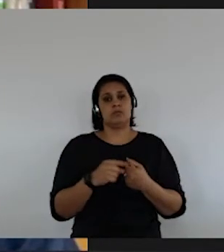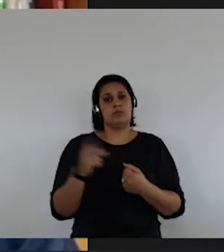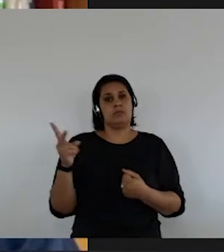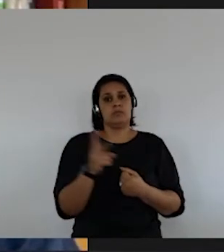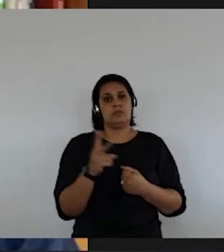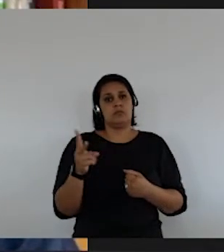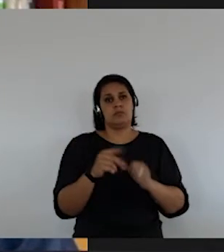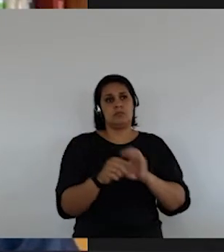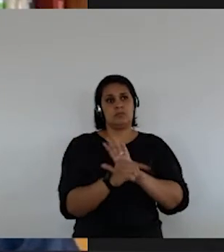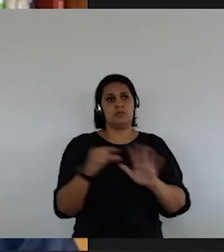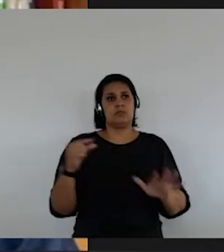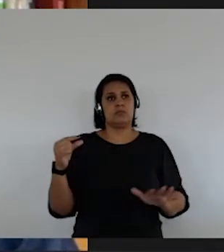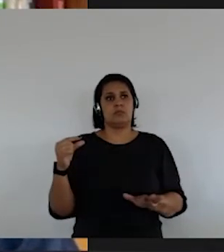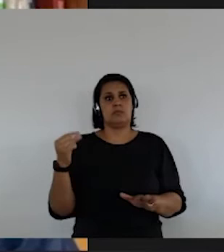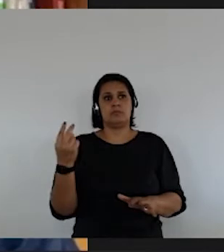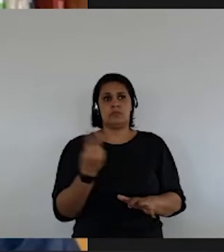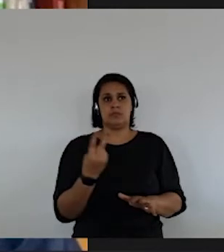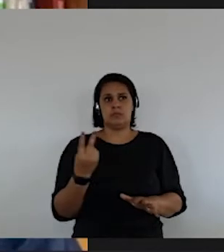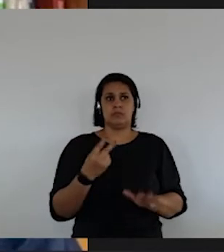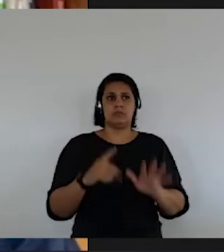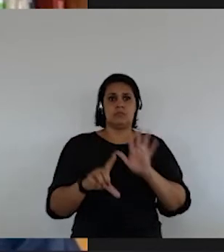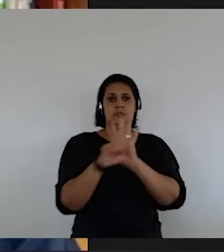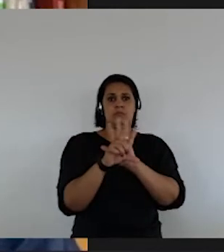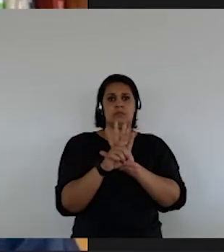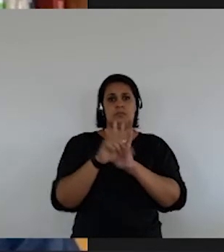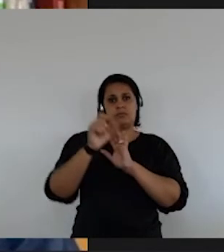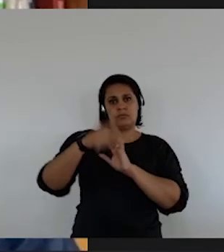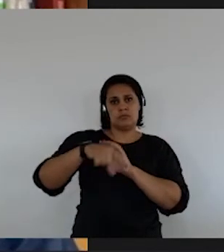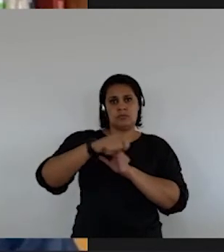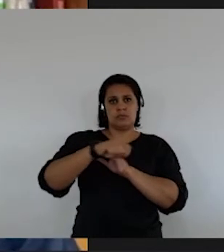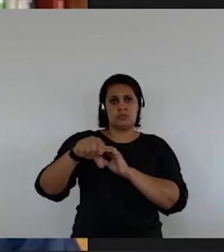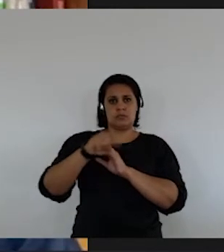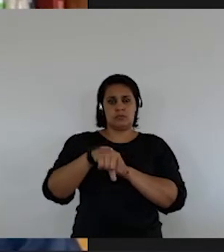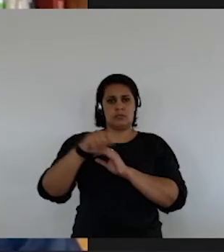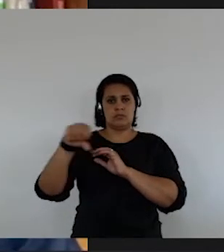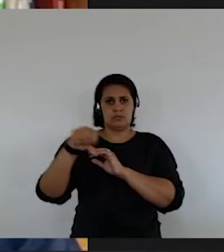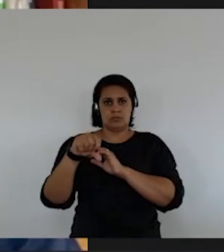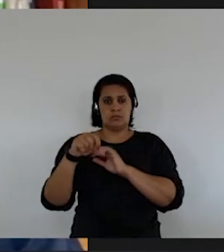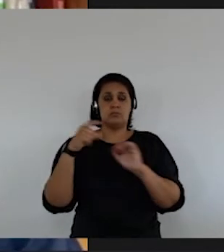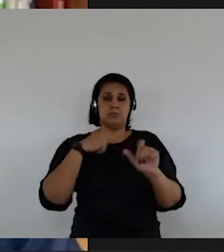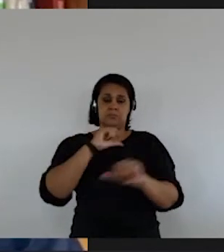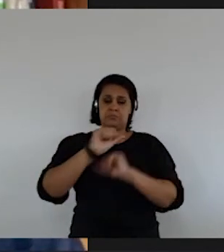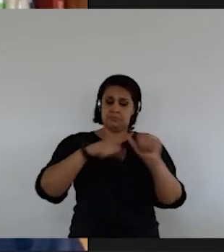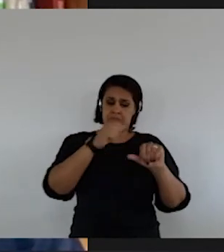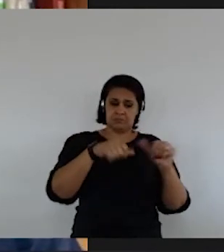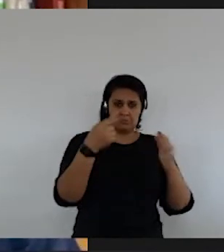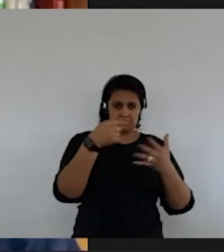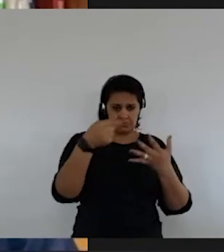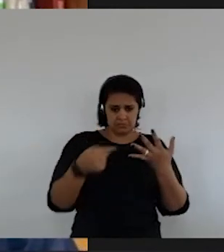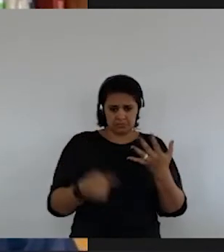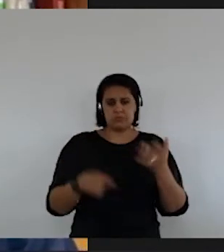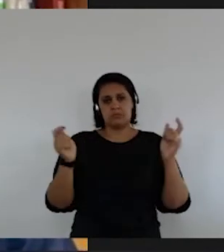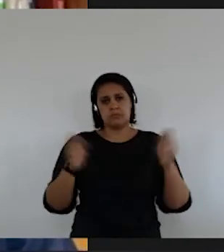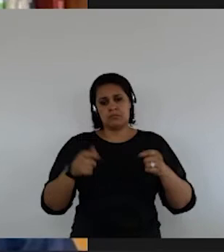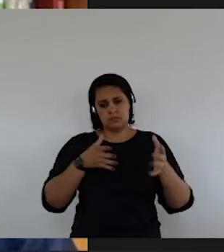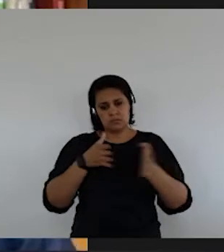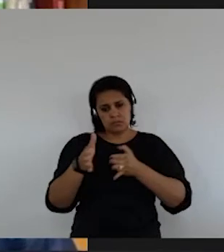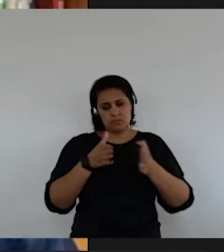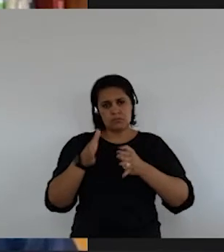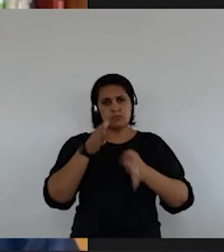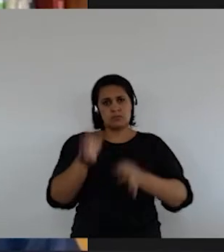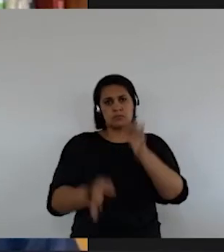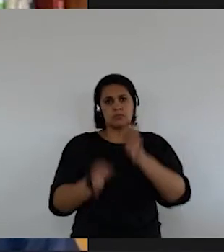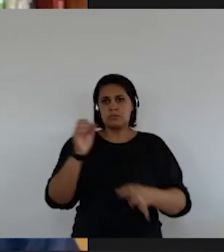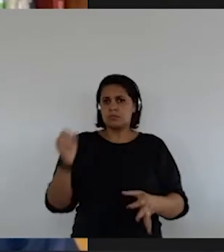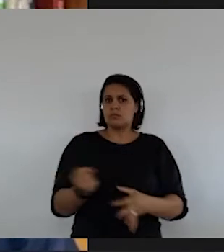parágrafo 2º da Lei 9.099. Todas essas alterações têm o objetivo de permitir um acesso à justiça de forma